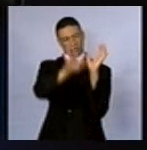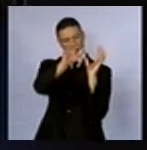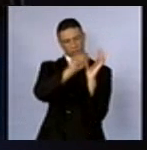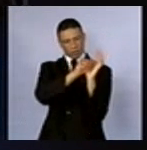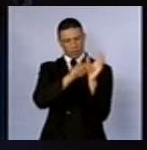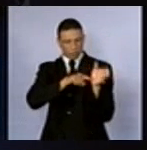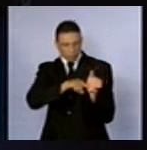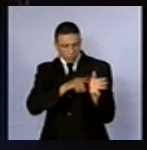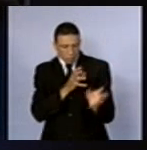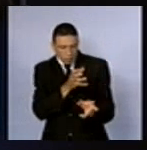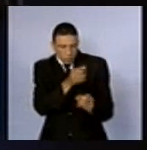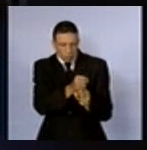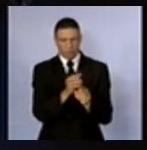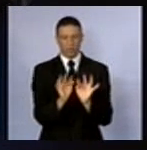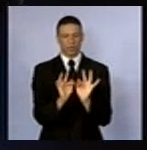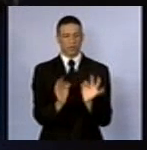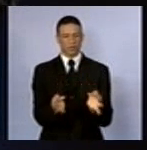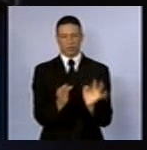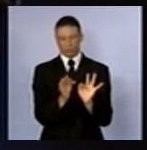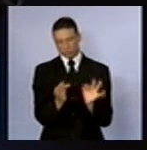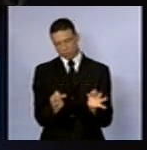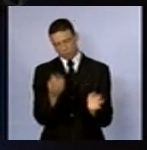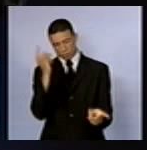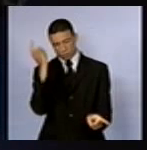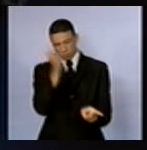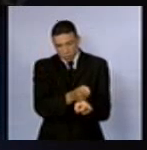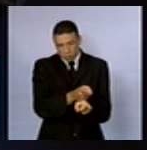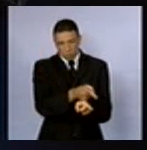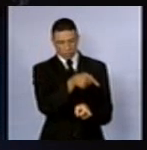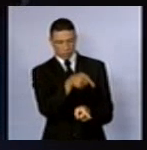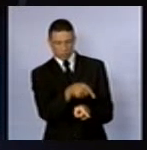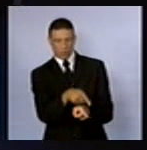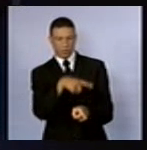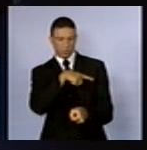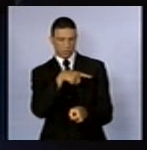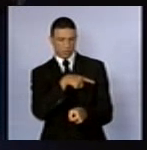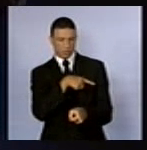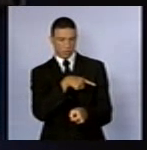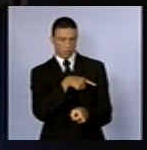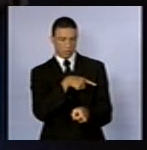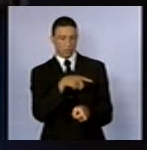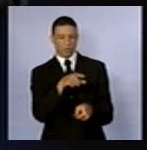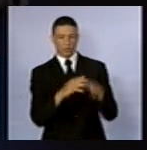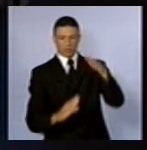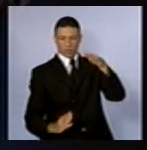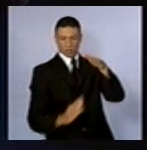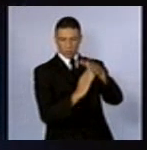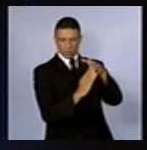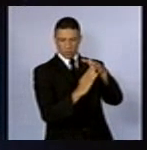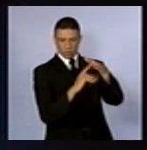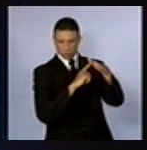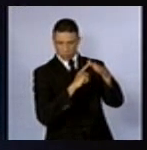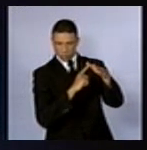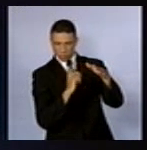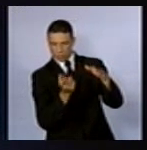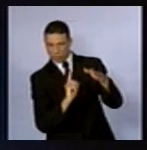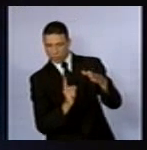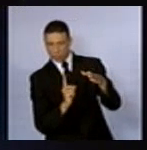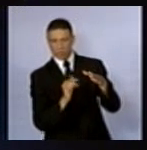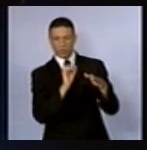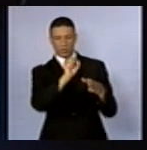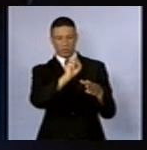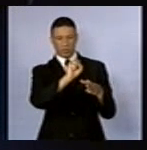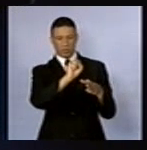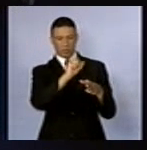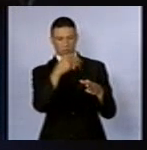ou um cálculo simples e verifica se tá atendendo aquele aquela esse nível de referência que é aquele